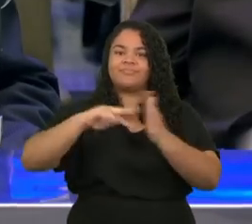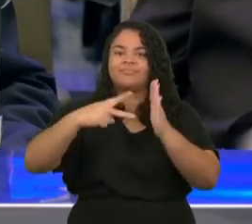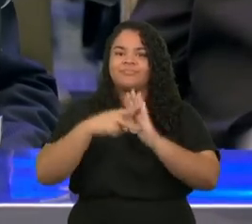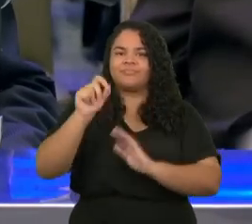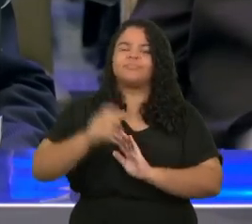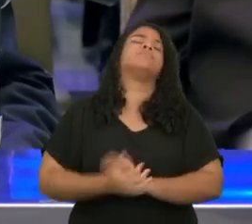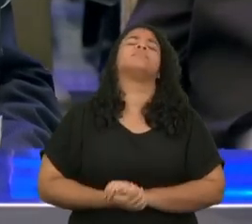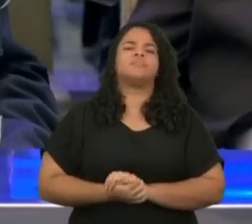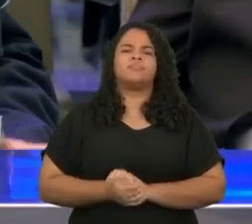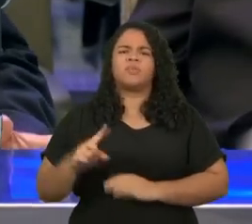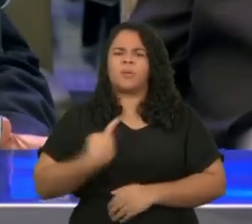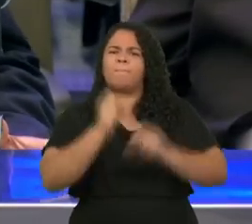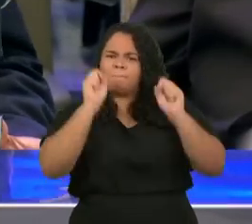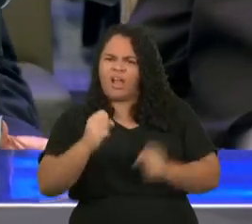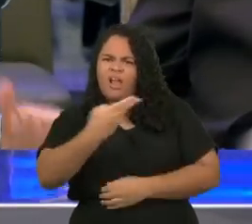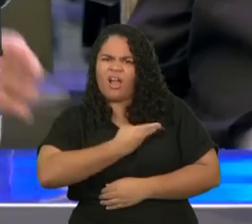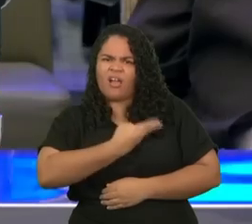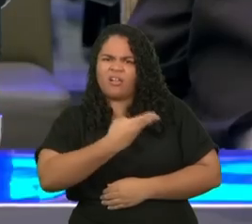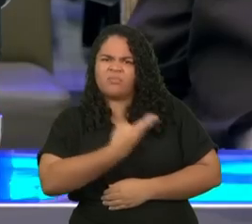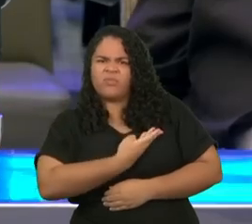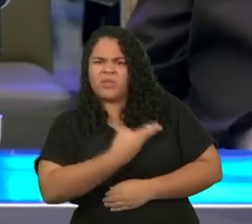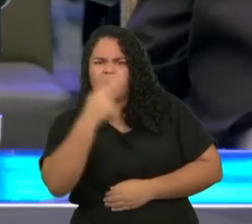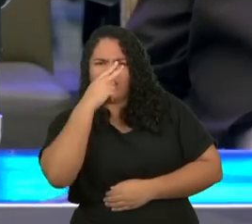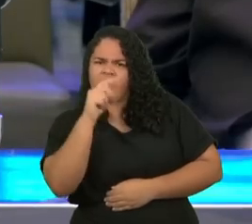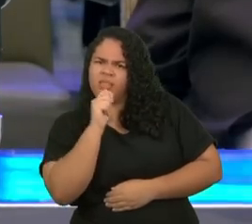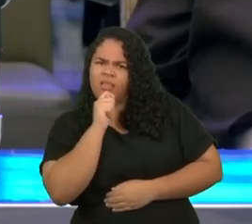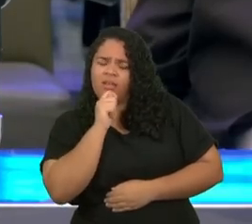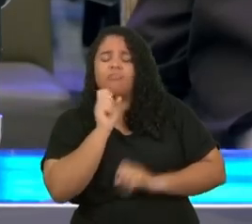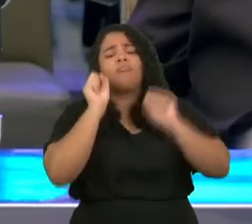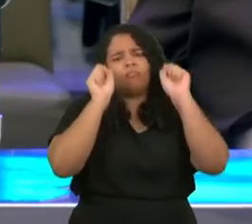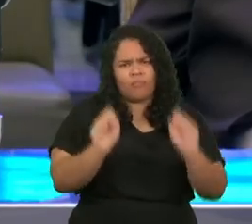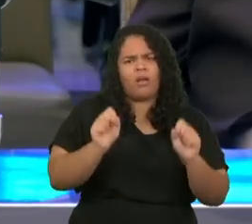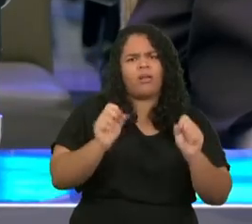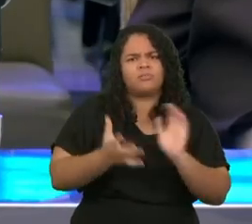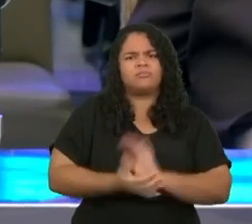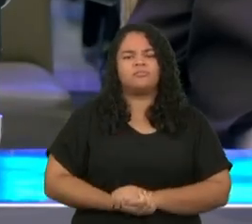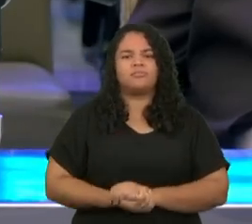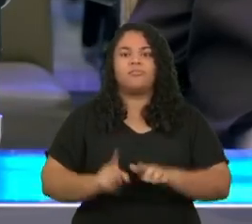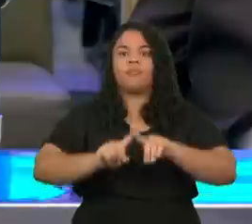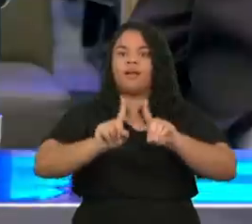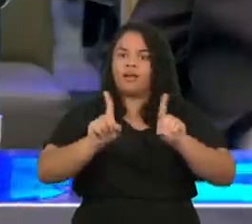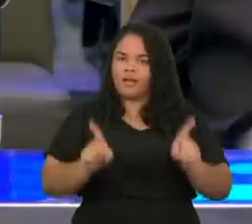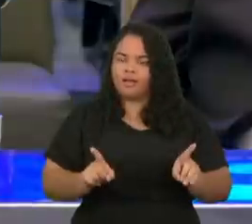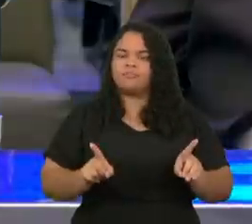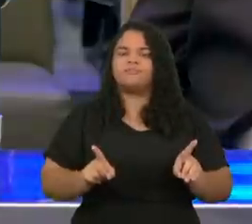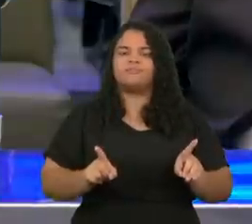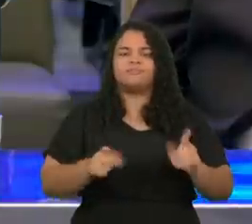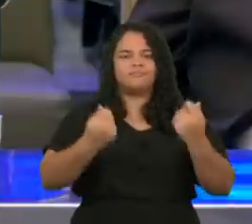incrédulos sim porque quando eu falo até parece que não pode ter amigo sim agora tem